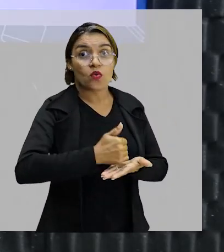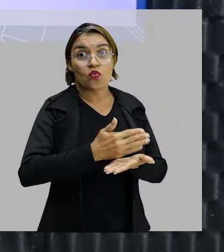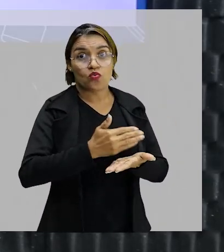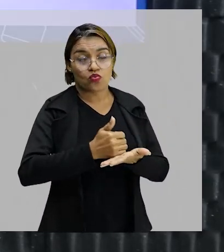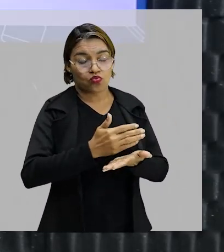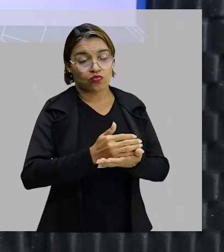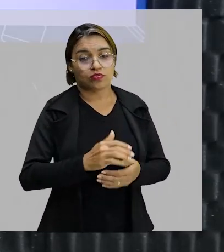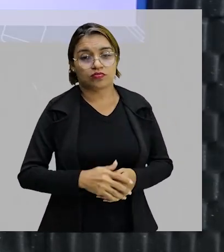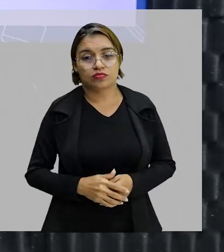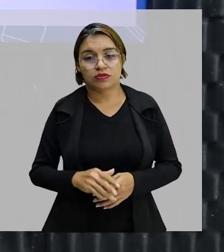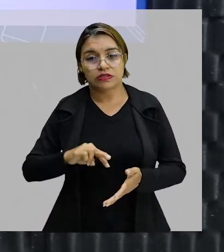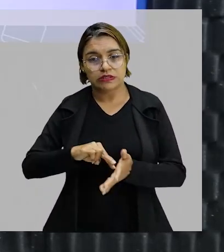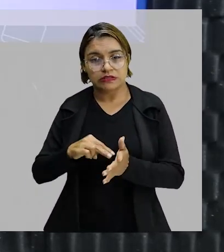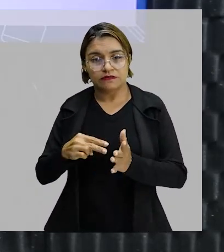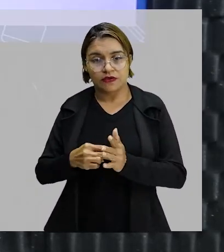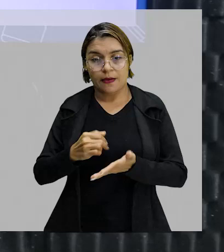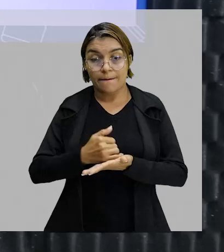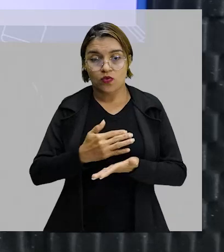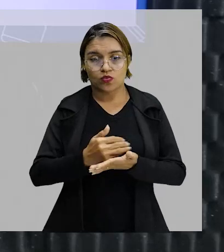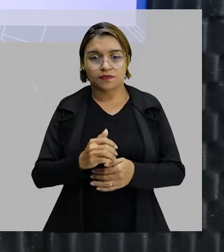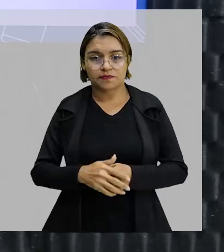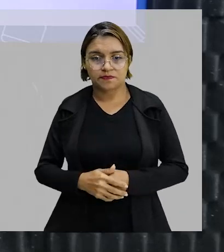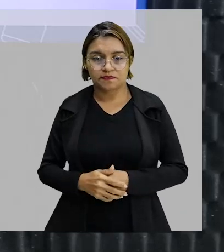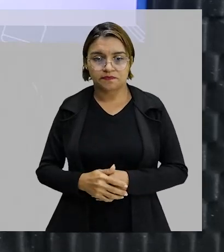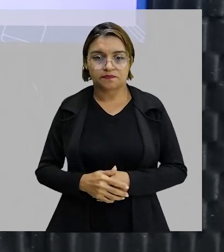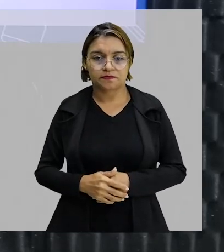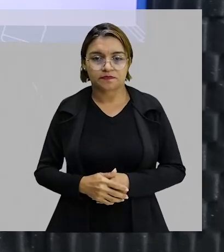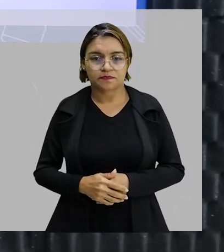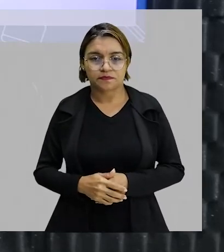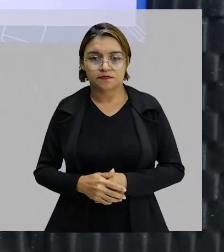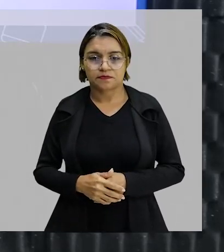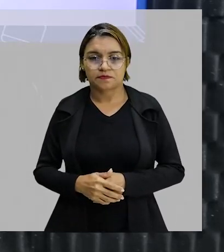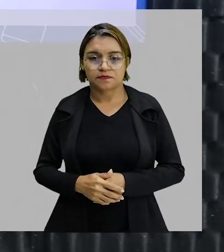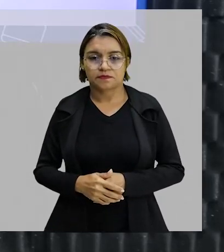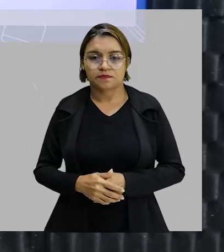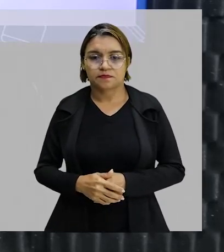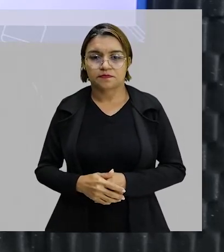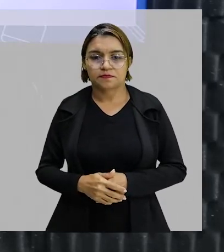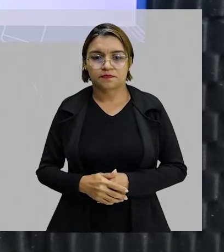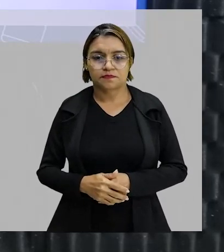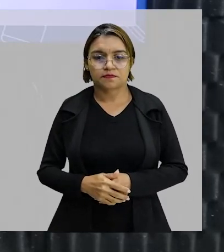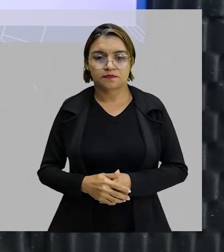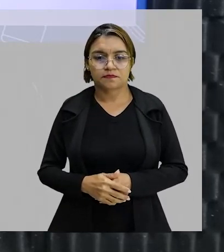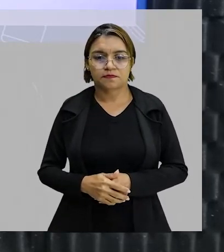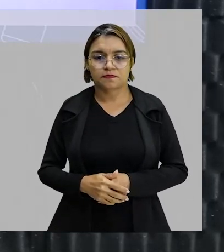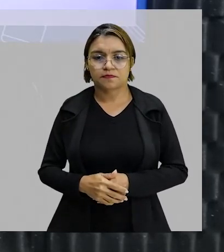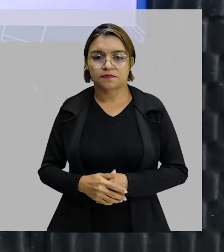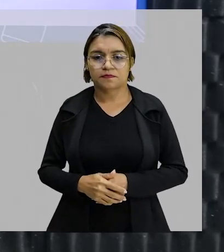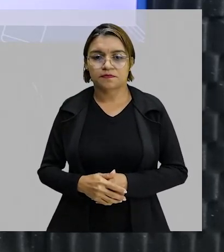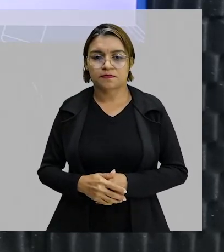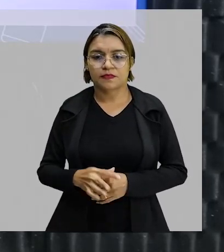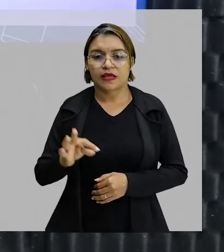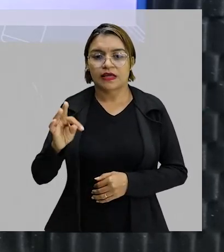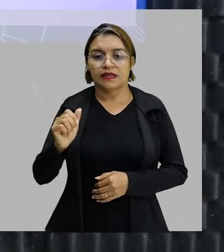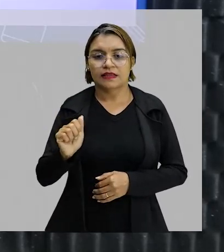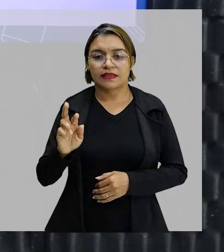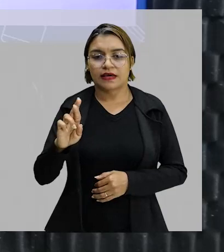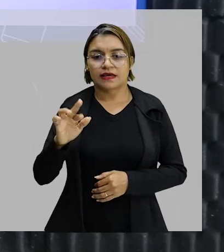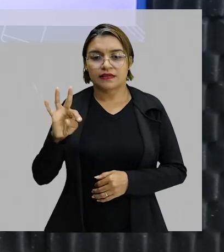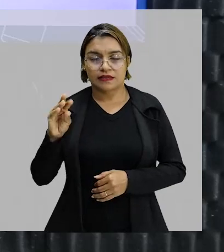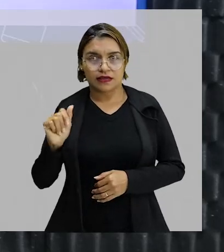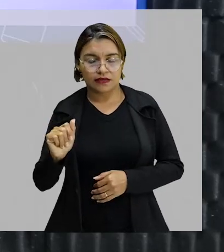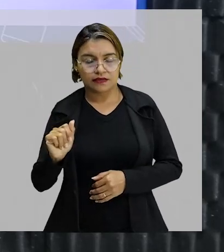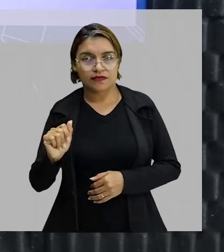Porque significa bolo. Quisiera una tarta. Quisiera una tarta. Então, tarta é mais fácil